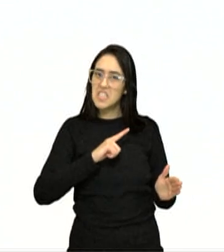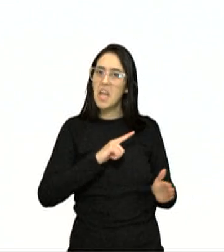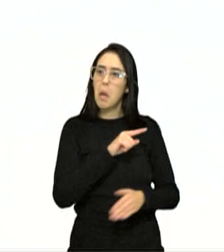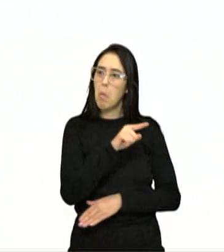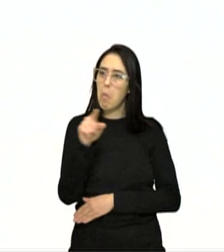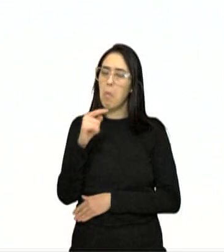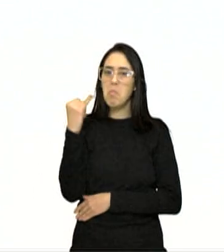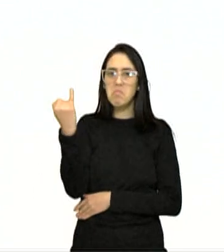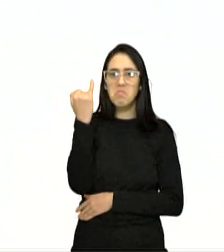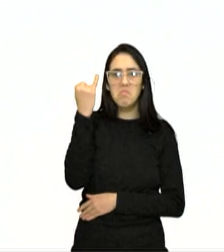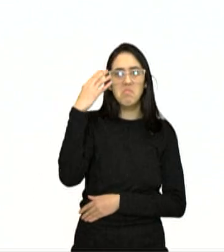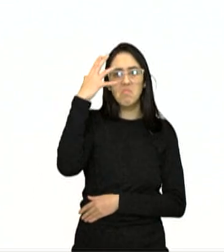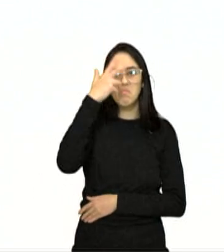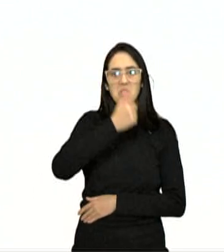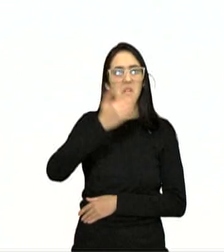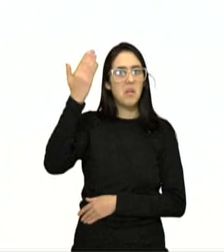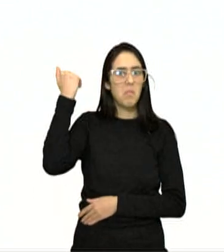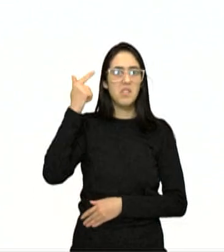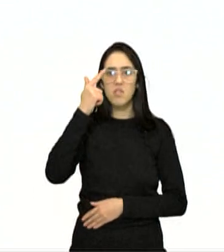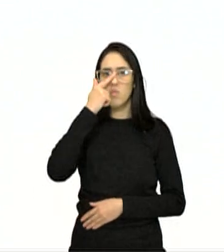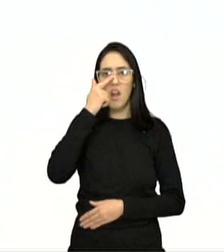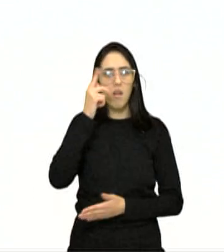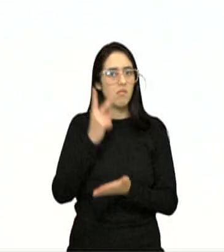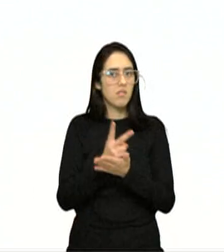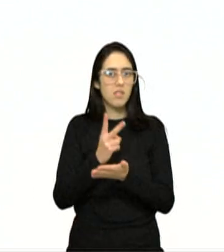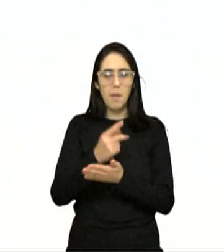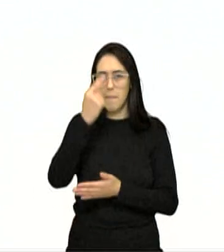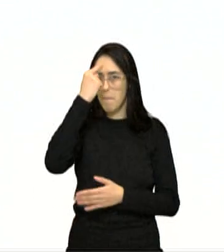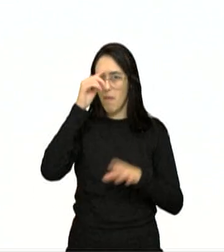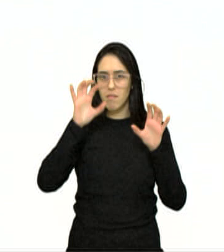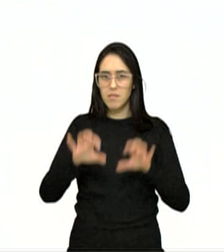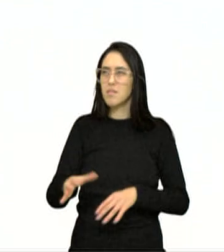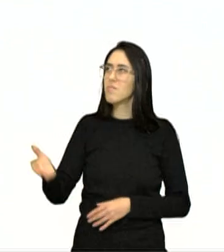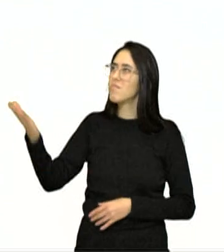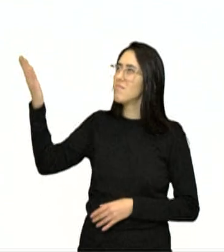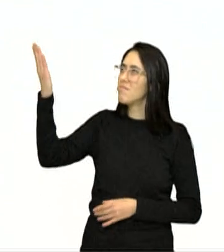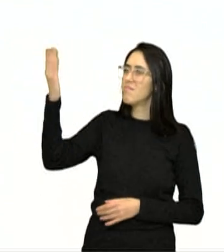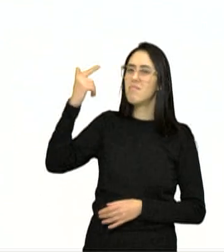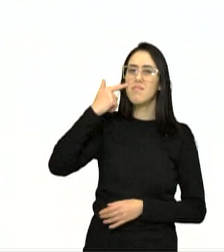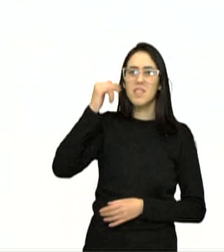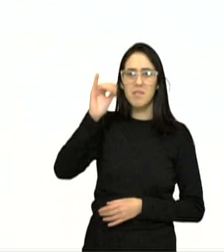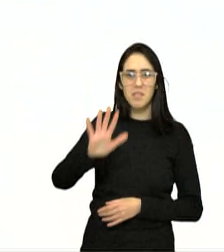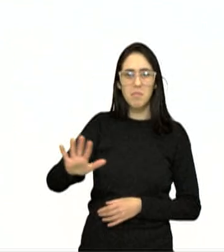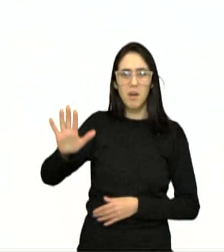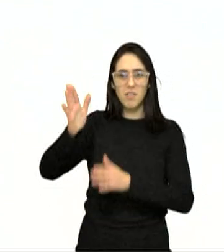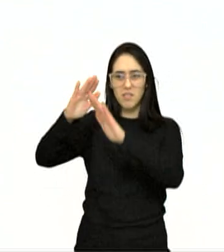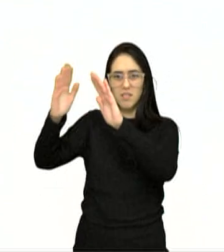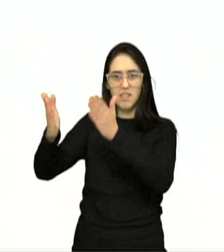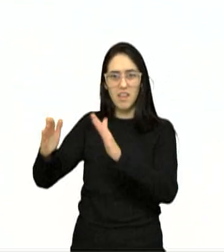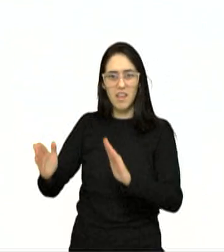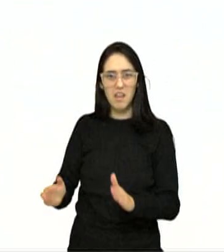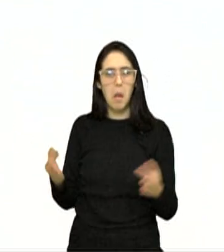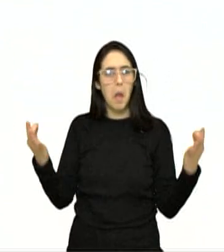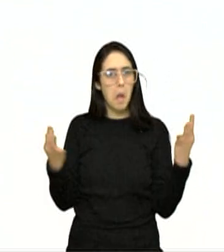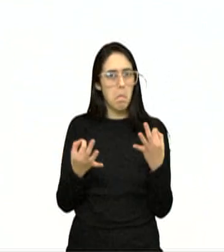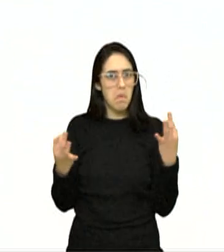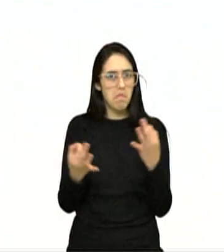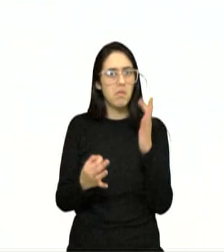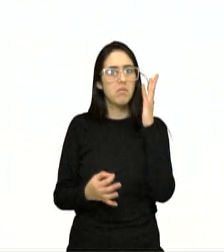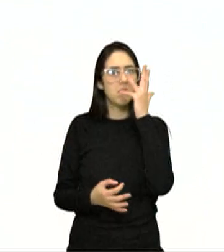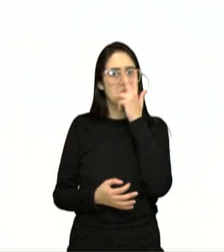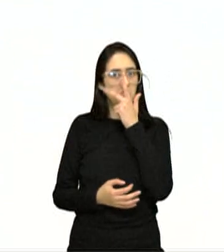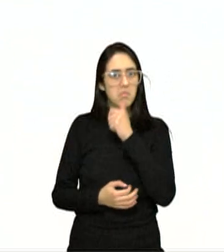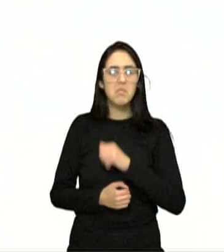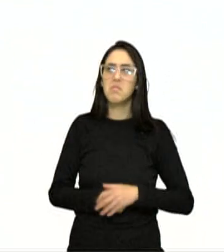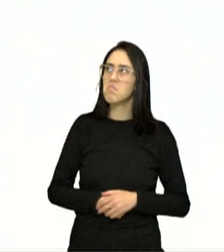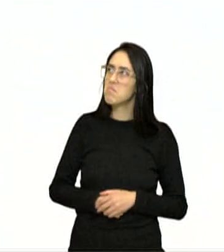à beleza que o grego tanto objetivava. Observem estas esculturas gregas. Olha a perfeição que eles